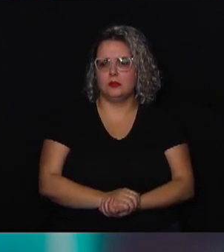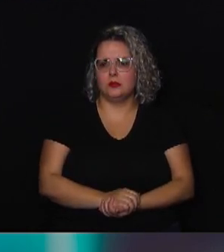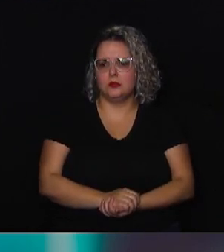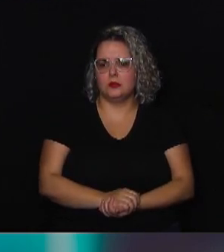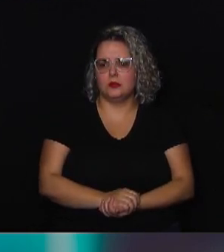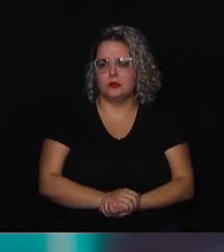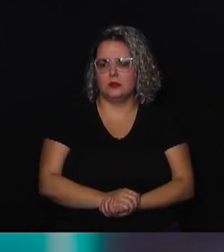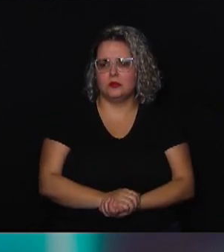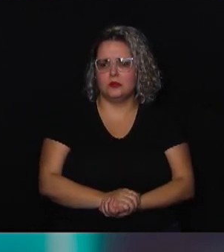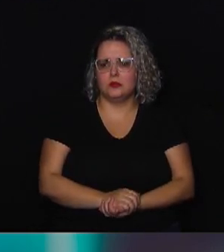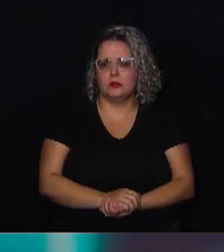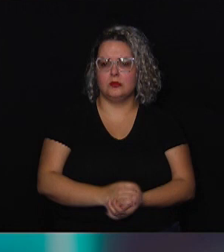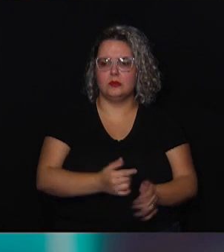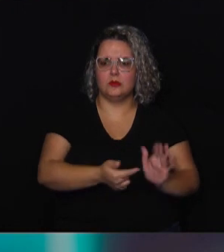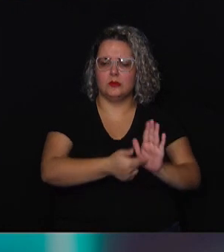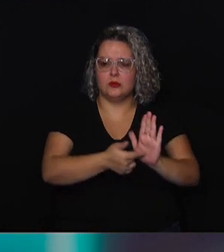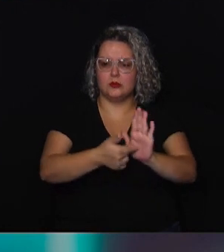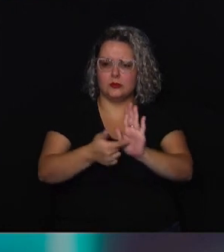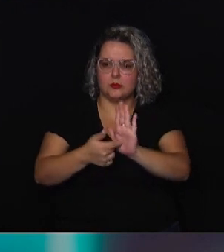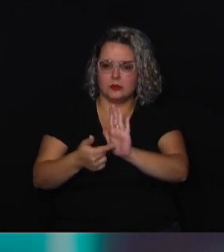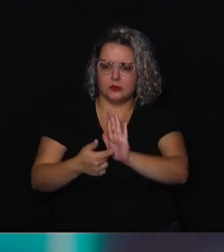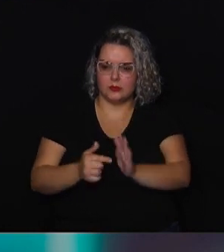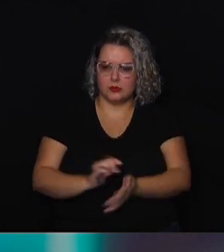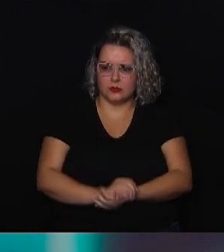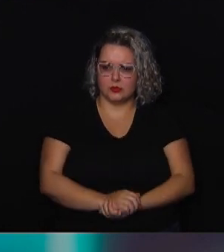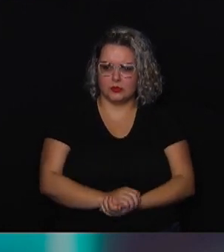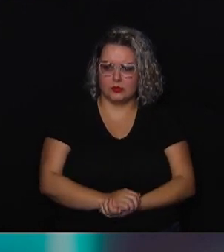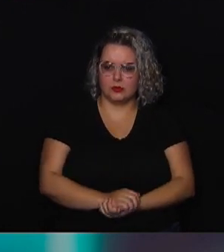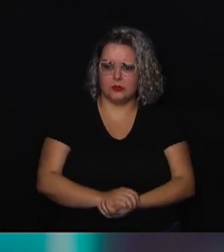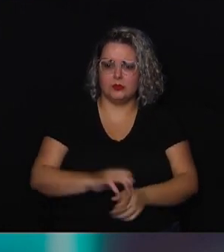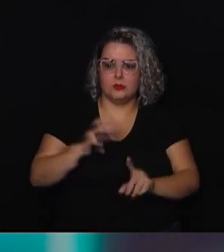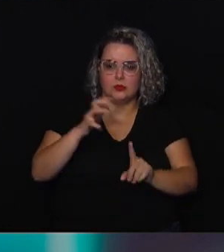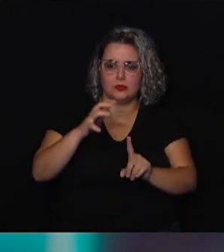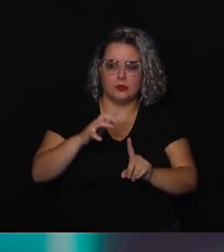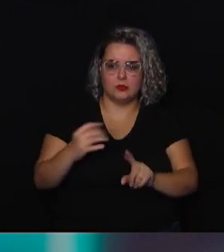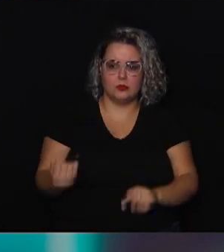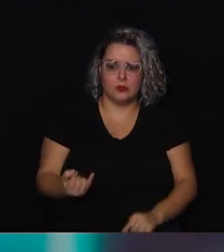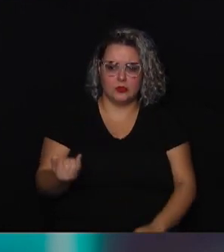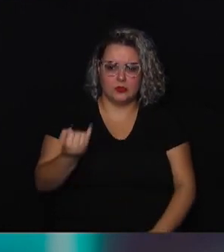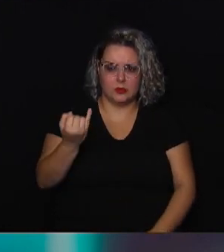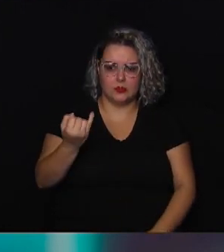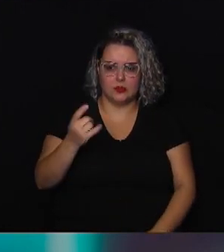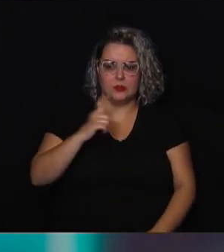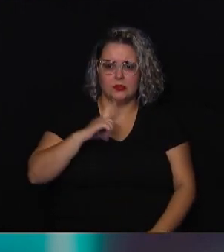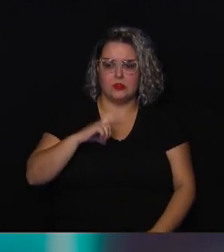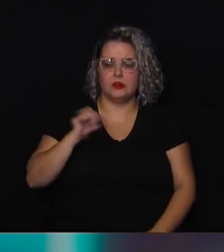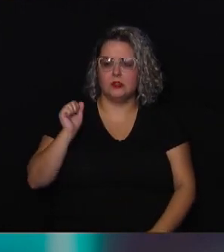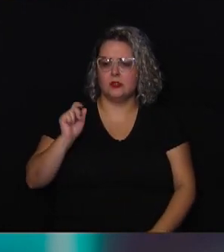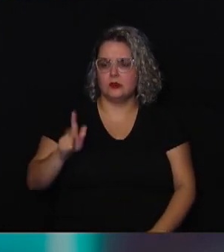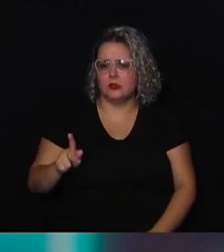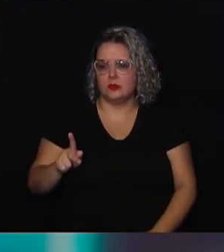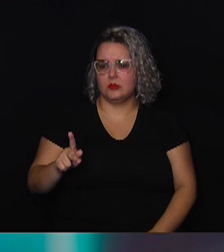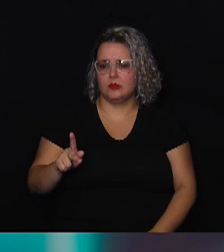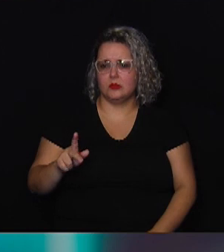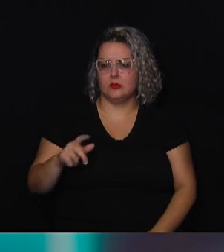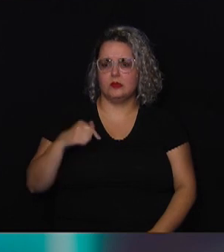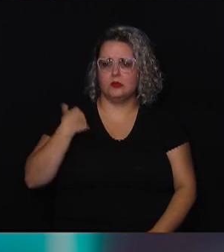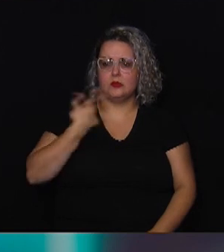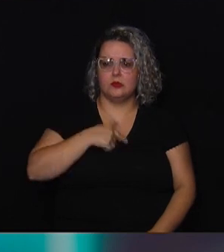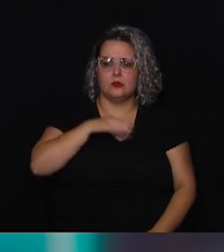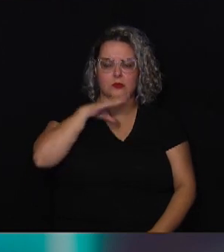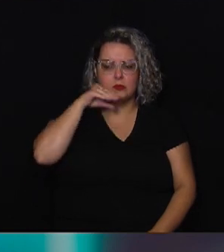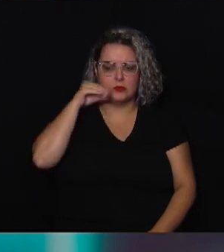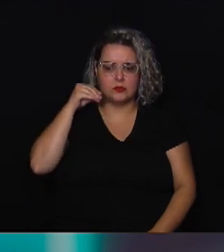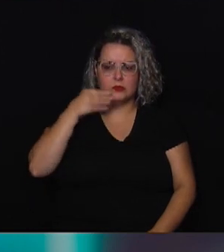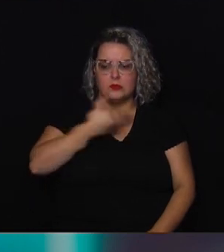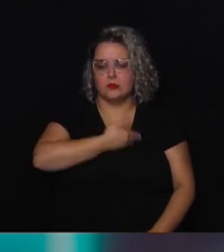Aqui demonstrando, né, um impacto importante que a gente tem das aposentadorias no nosso quadro de servidores, né, em que pese